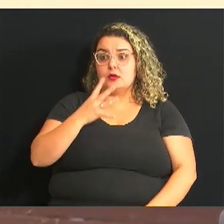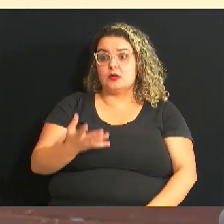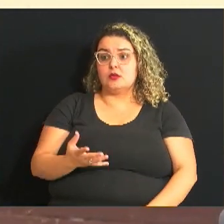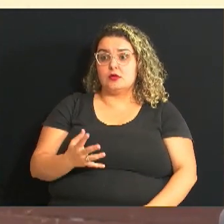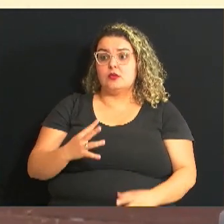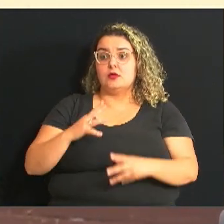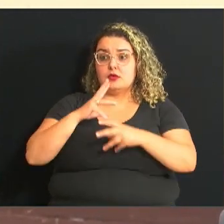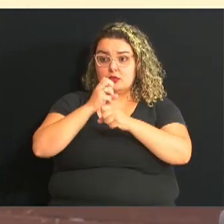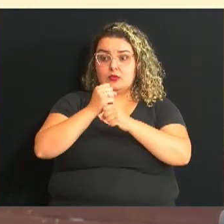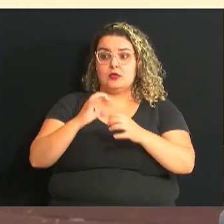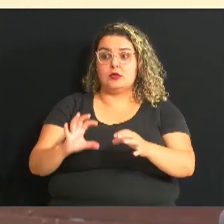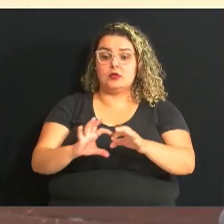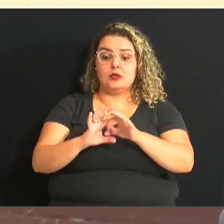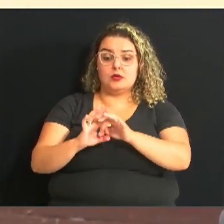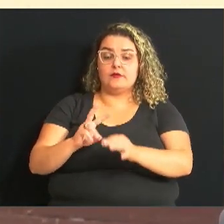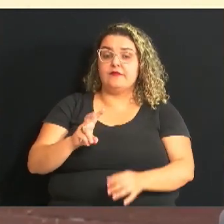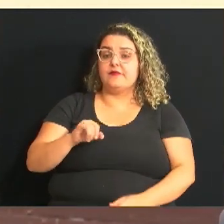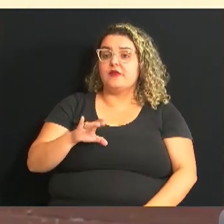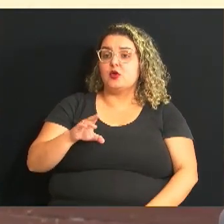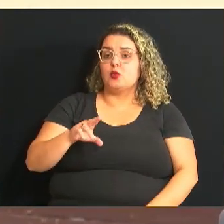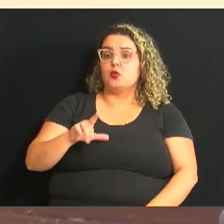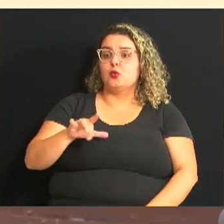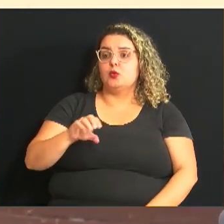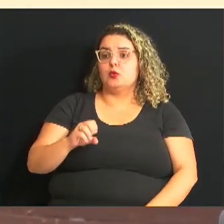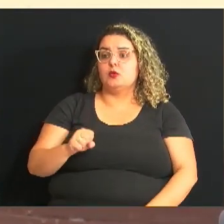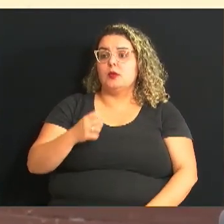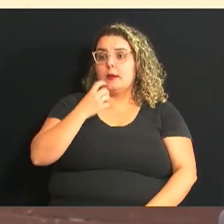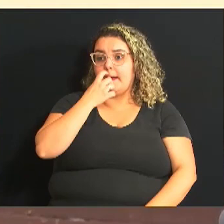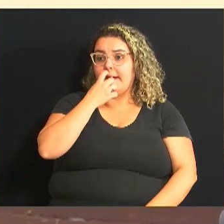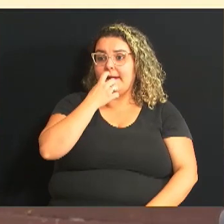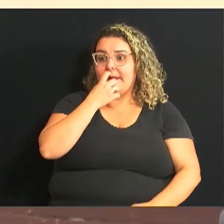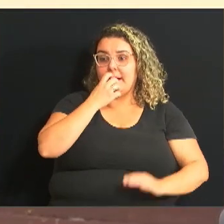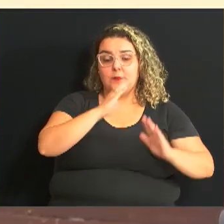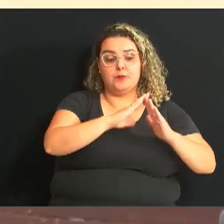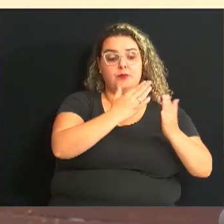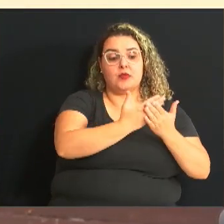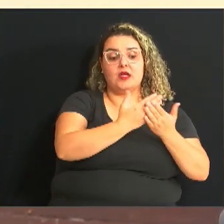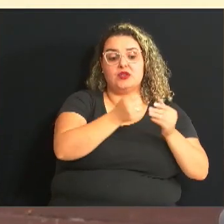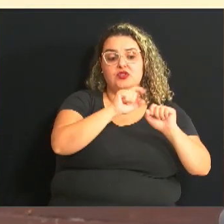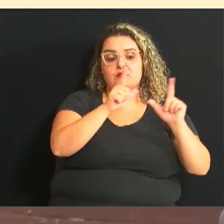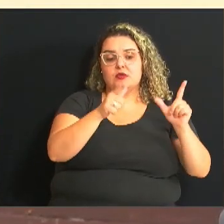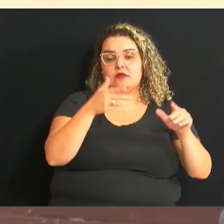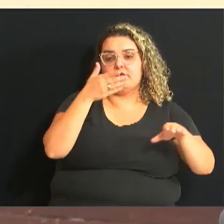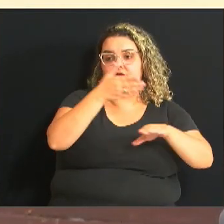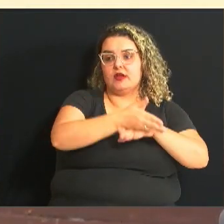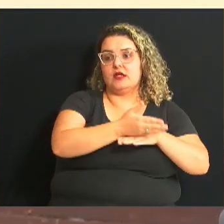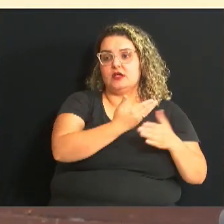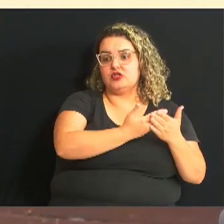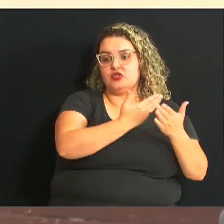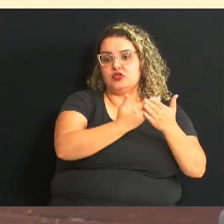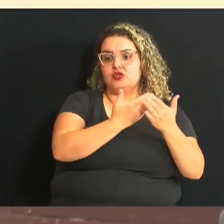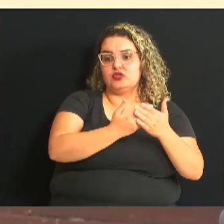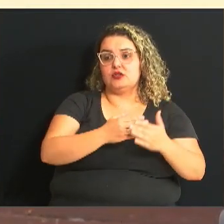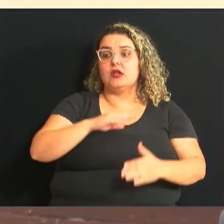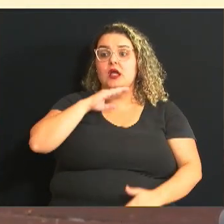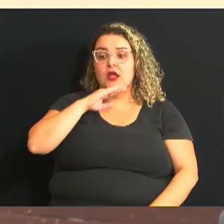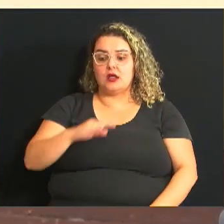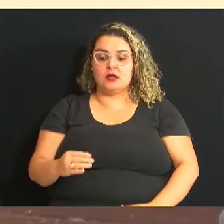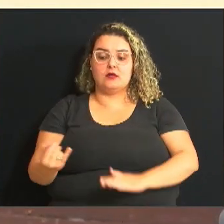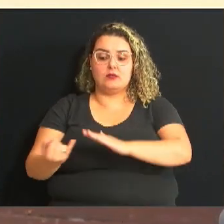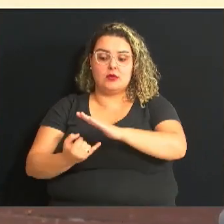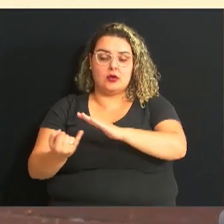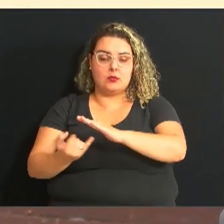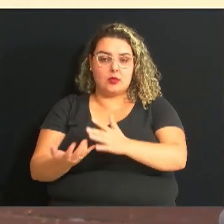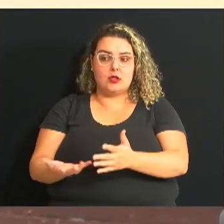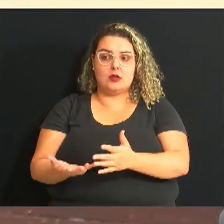fortalecimento de vínculos, né? A criança vai de manhã na escola e à tarde ela vai para uma entidade, para uma OSC, para